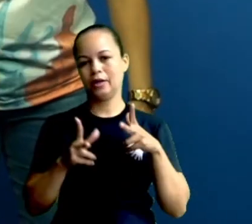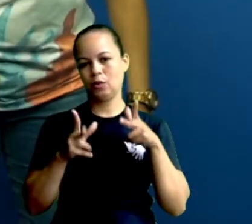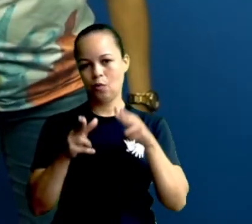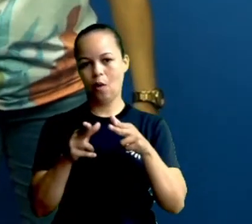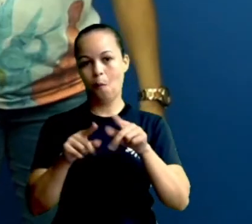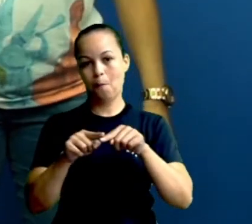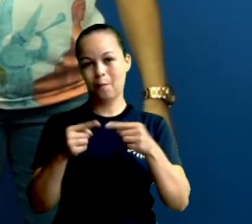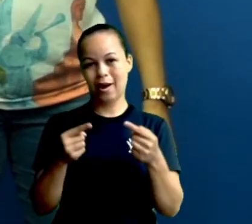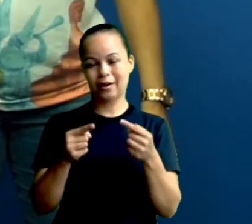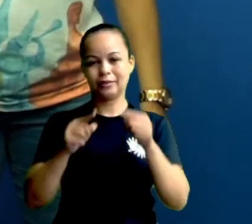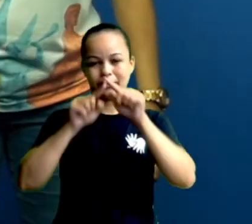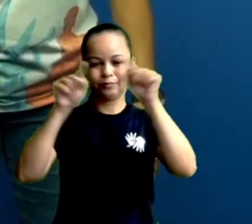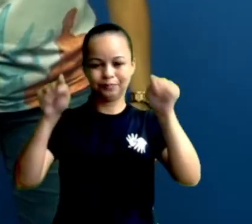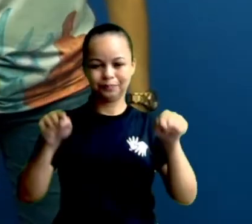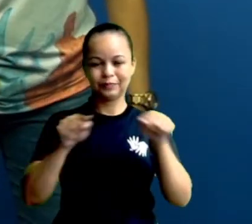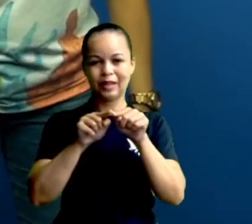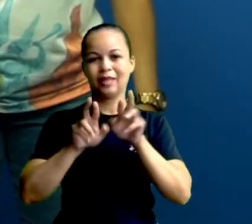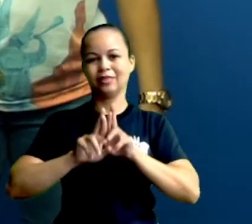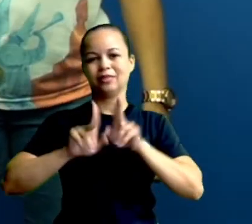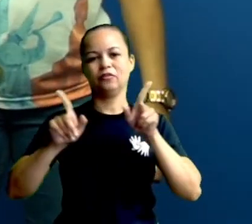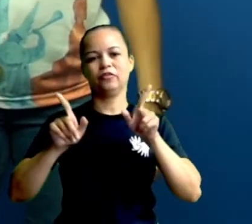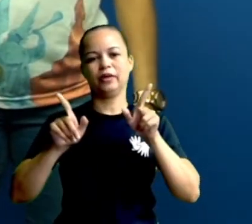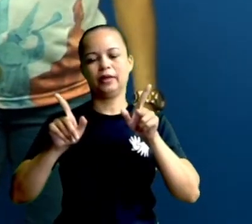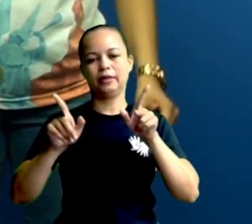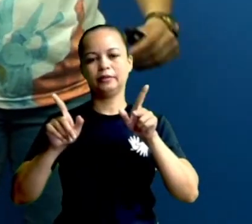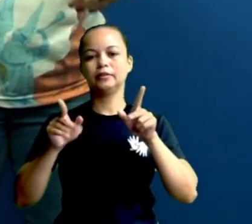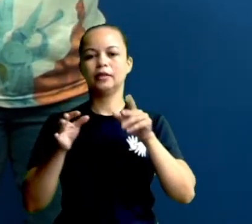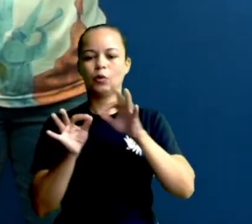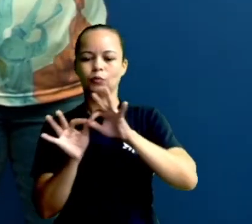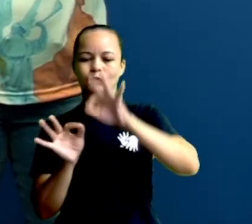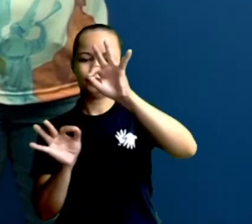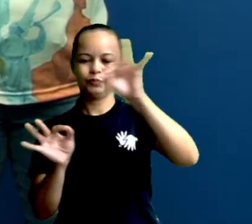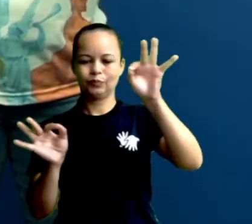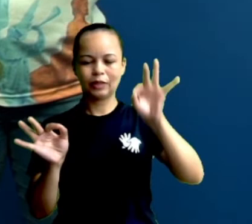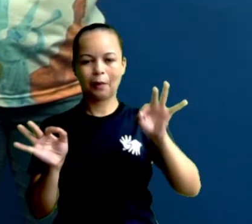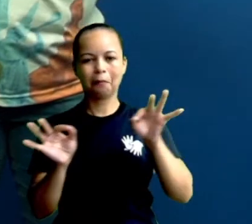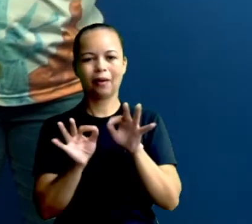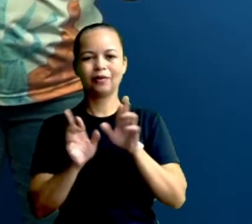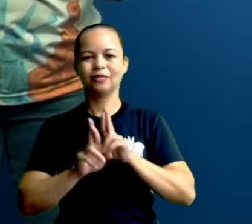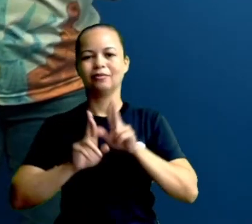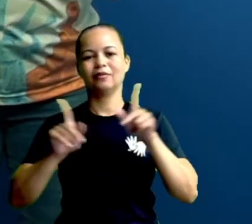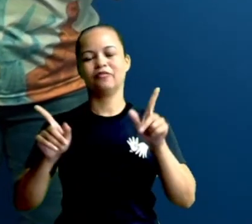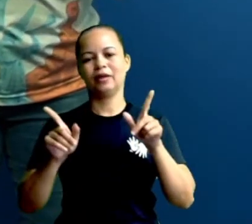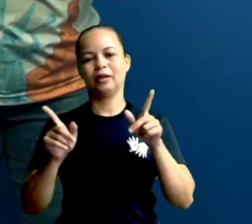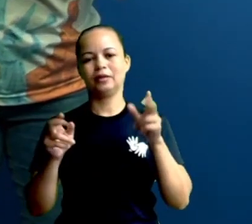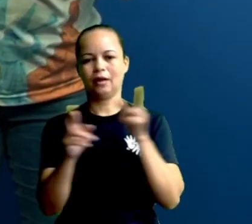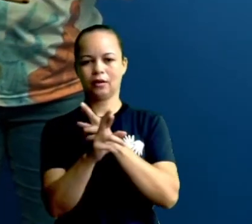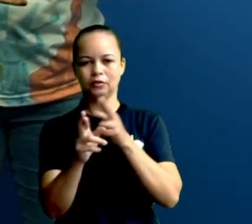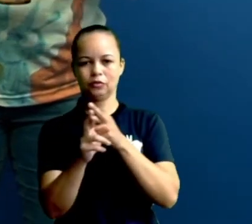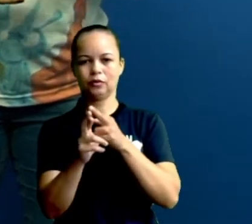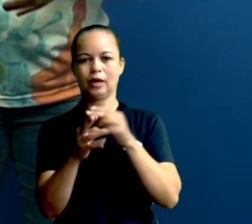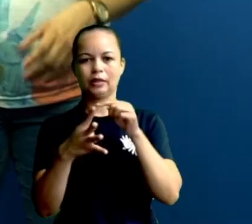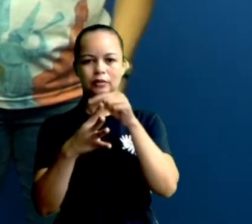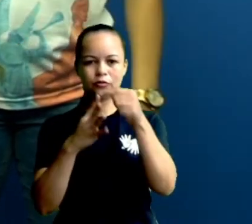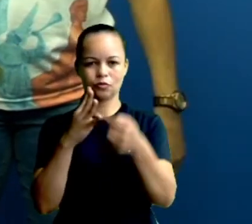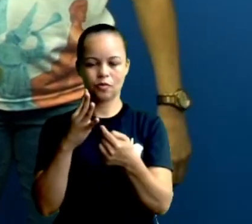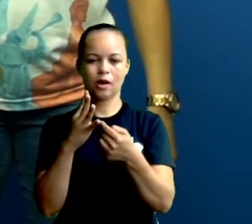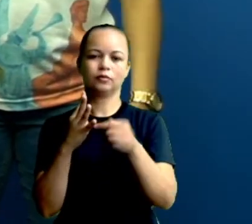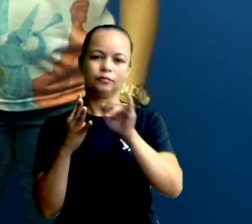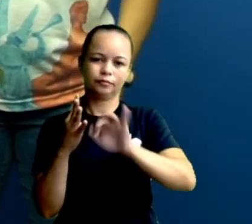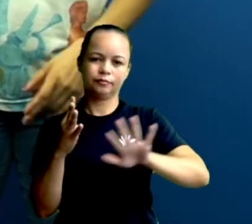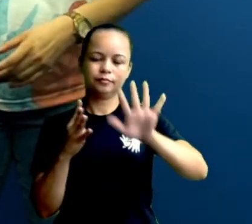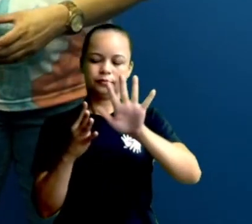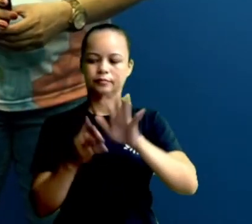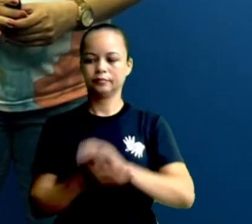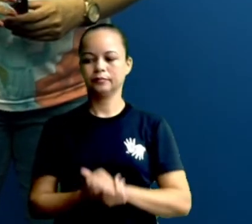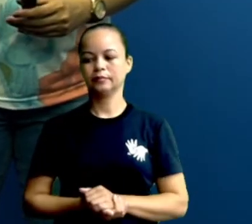figuras iguais, não têm o mesmo tamanho, relacionando, claro, todas as figuras, ok? Mas se eu quiser